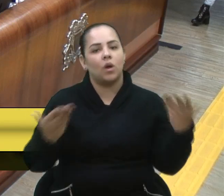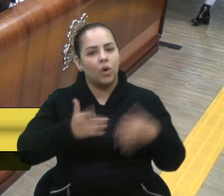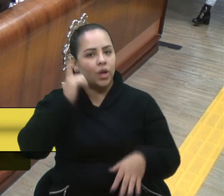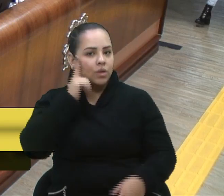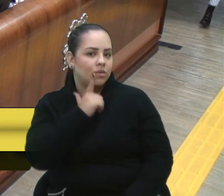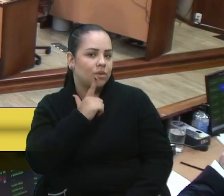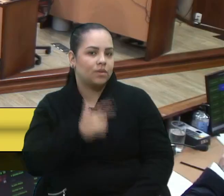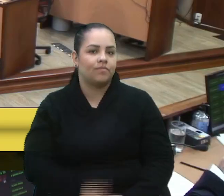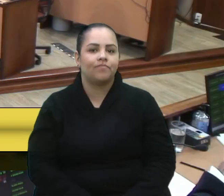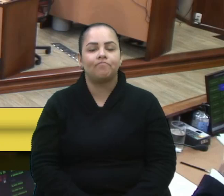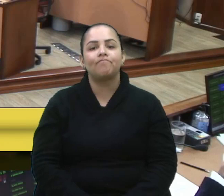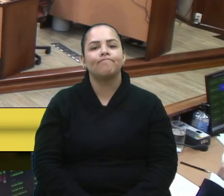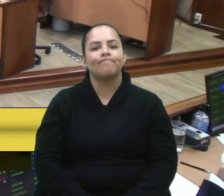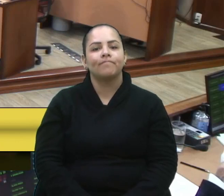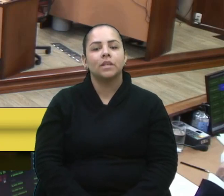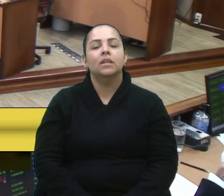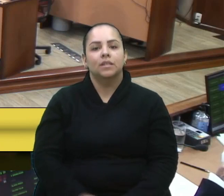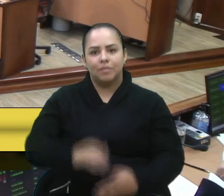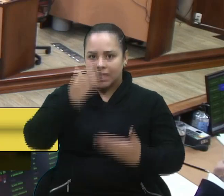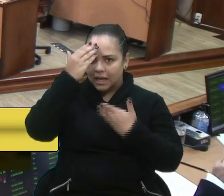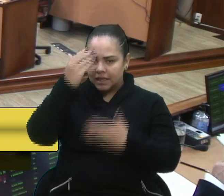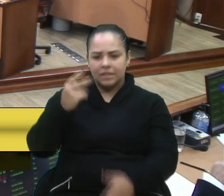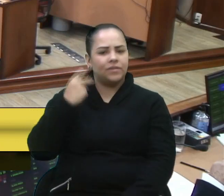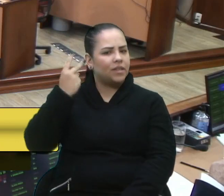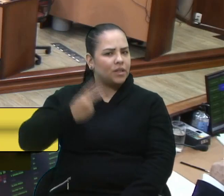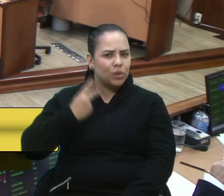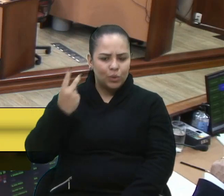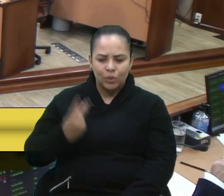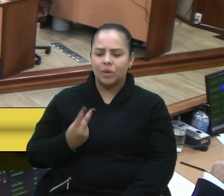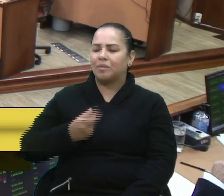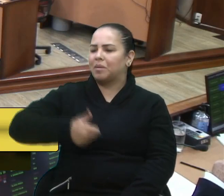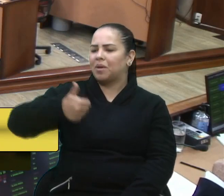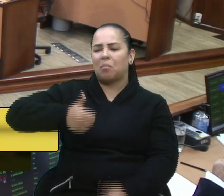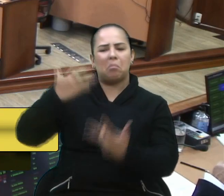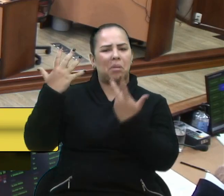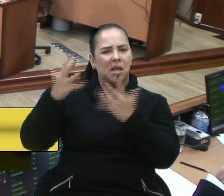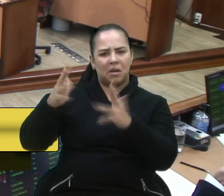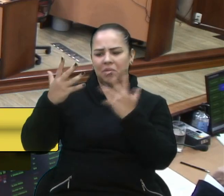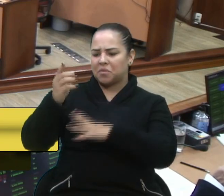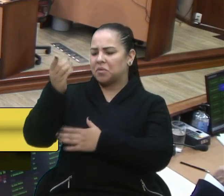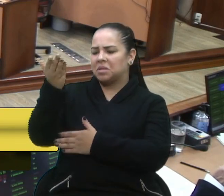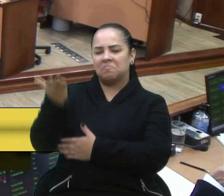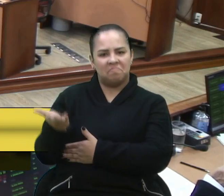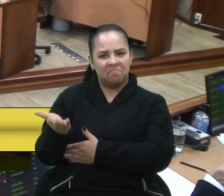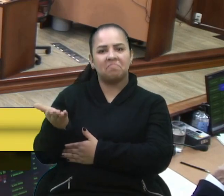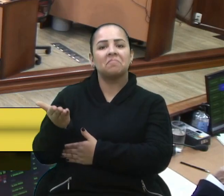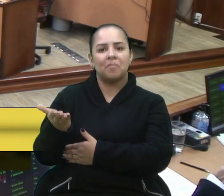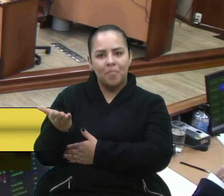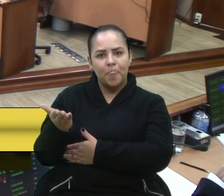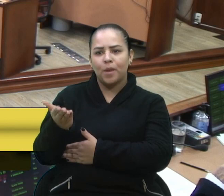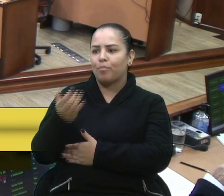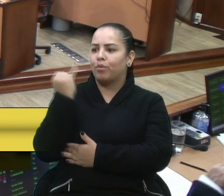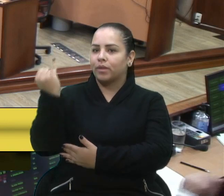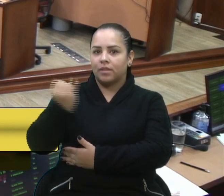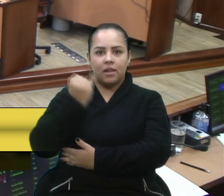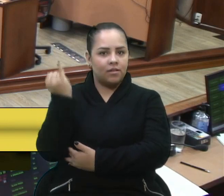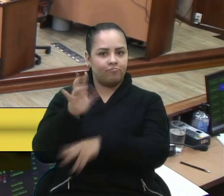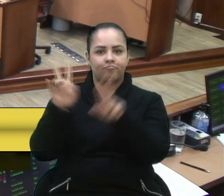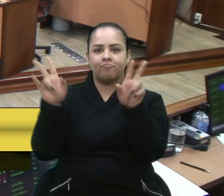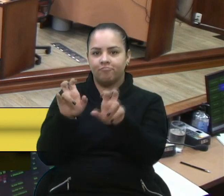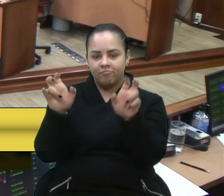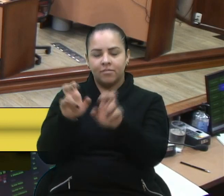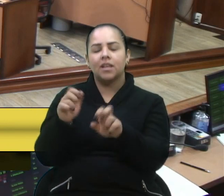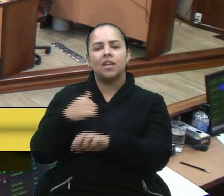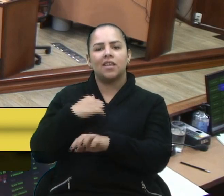Felipe. Primeiro, lhe parabenizar. Acho de extrema importância, né? O senhor está abordando esse tema e eu tenho lhe acompanhado pelas